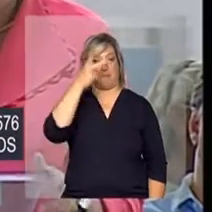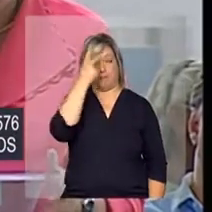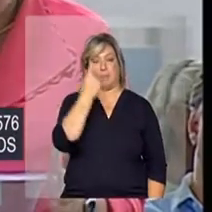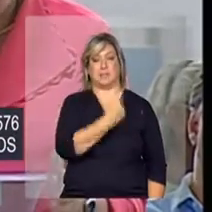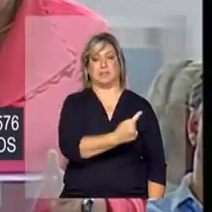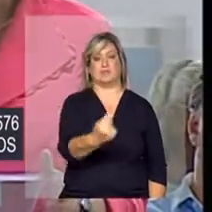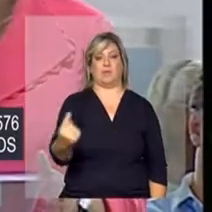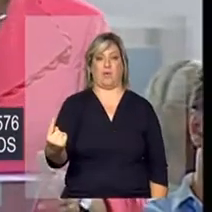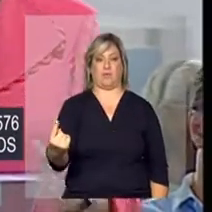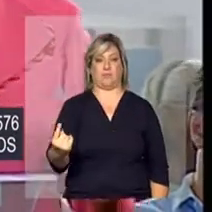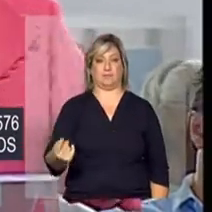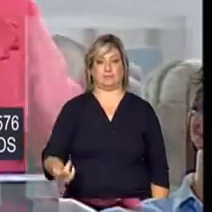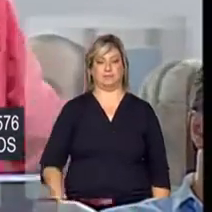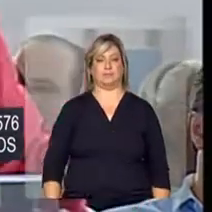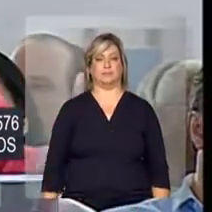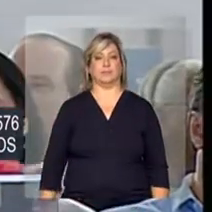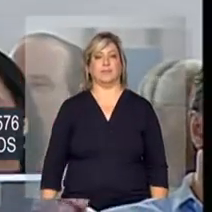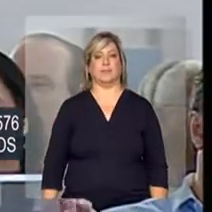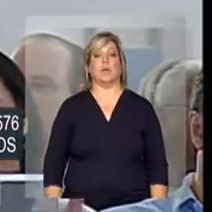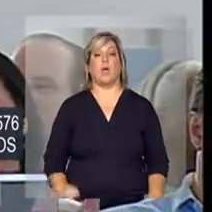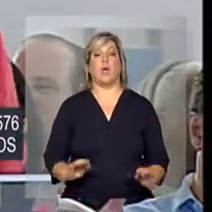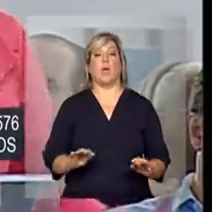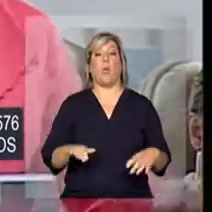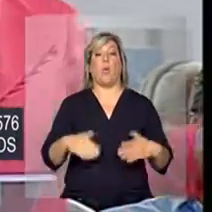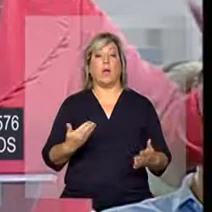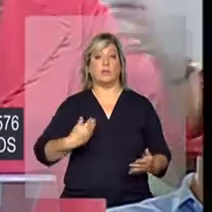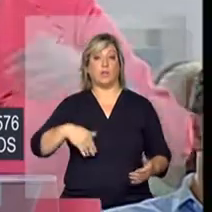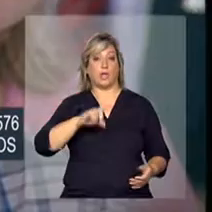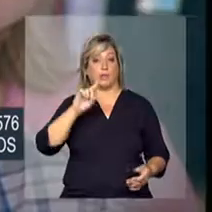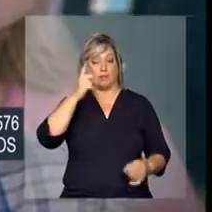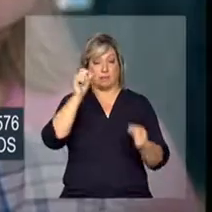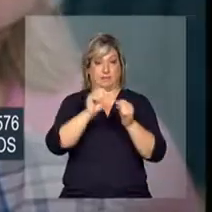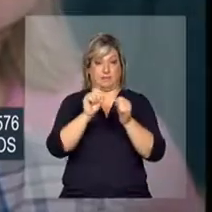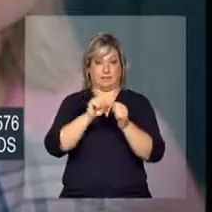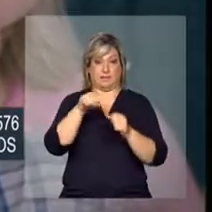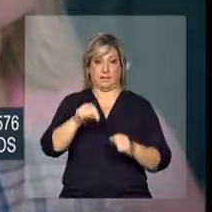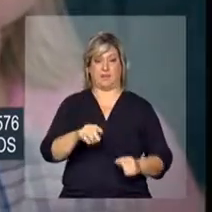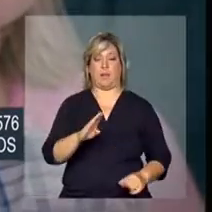capita. Quando nós criamos o Bolsa Família,